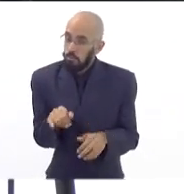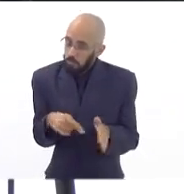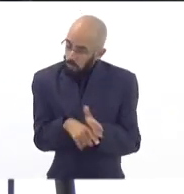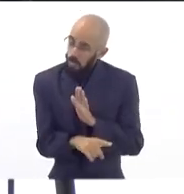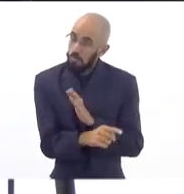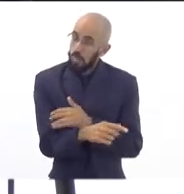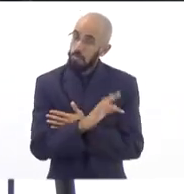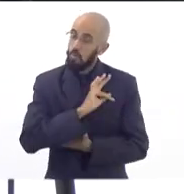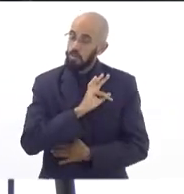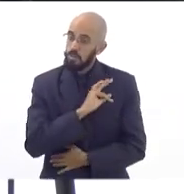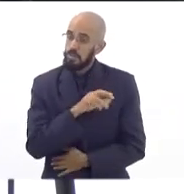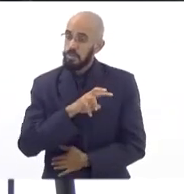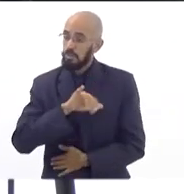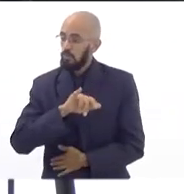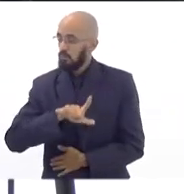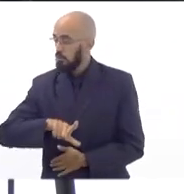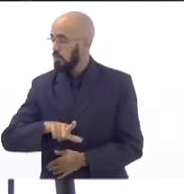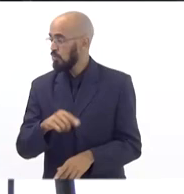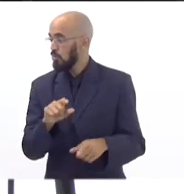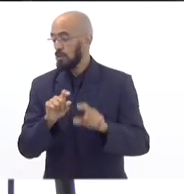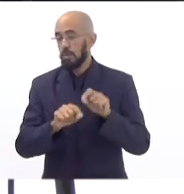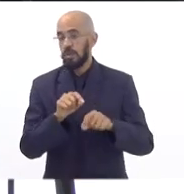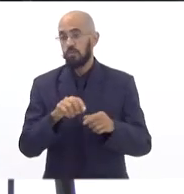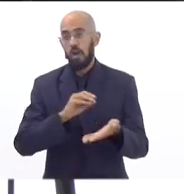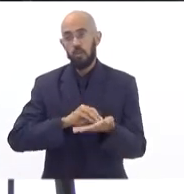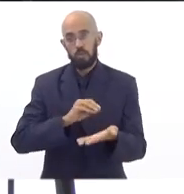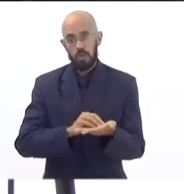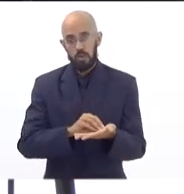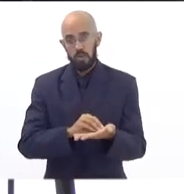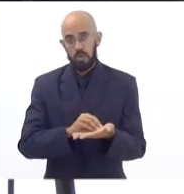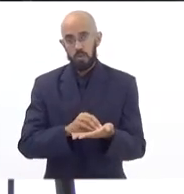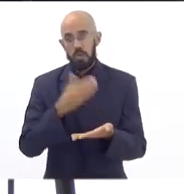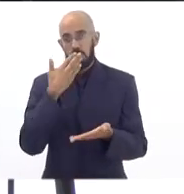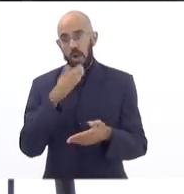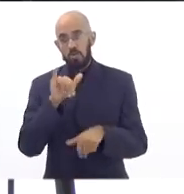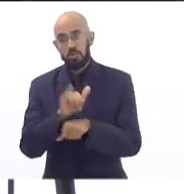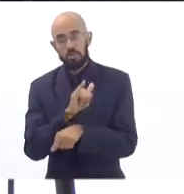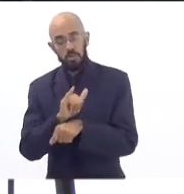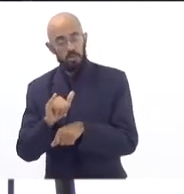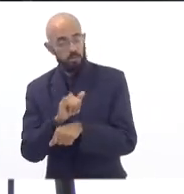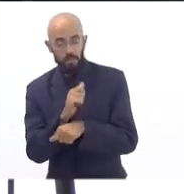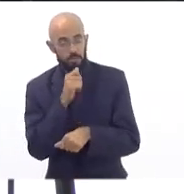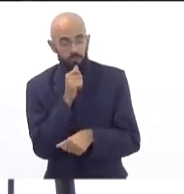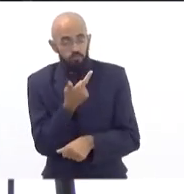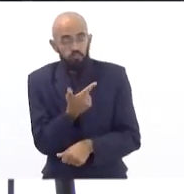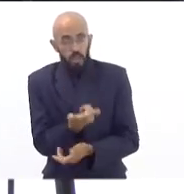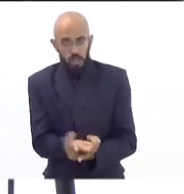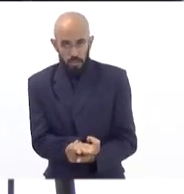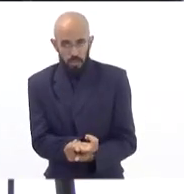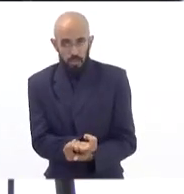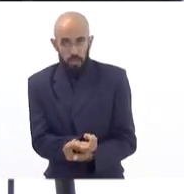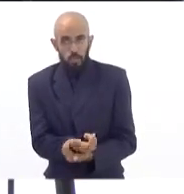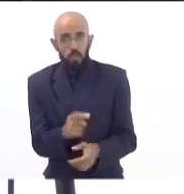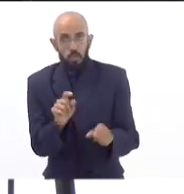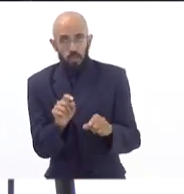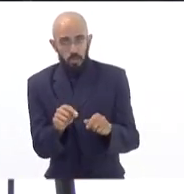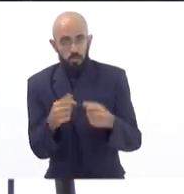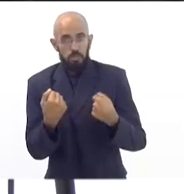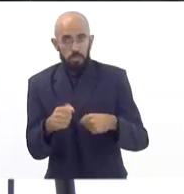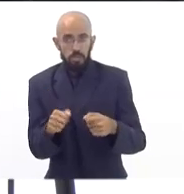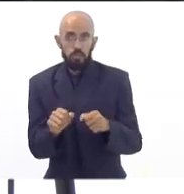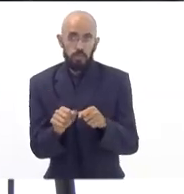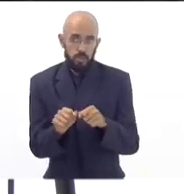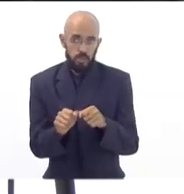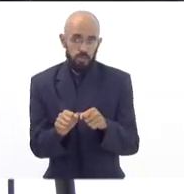para polícia civil e pela polícia militar o que é que falta fazer é de que mês vocês ainda não dispõe e que precisariam dispor para